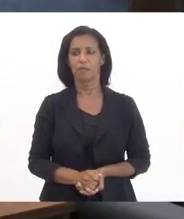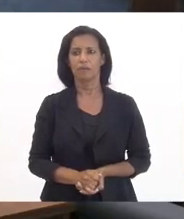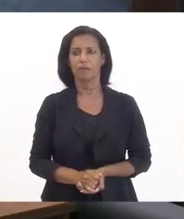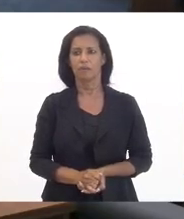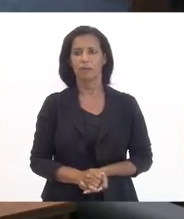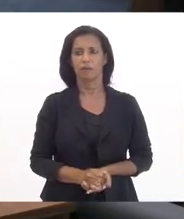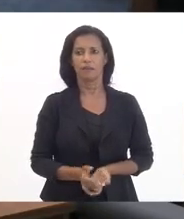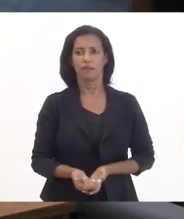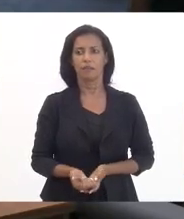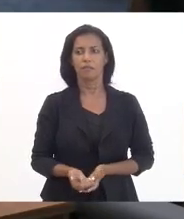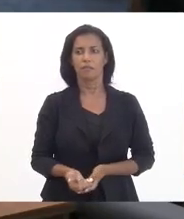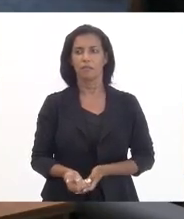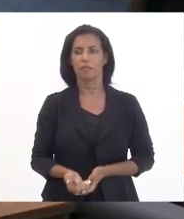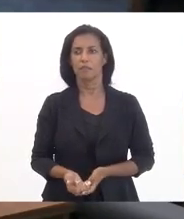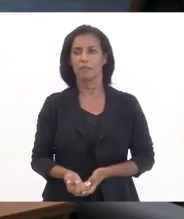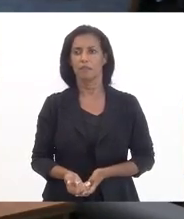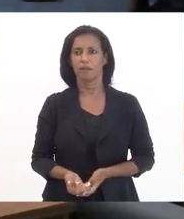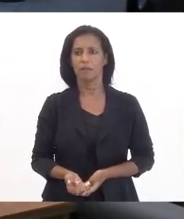Eu quero perder.